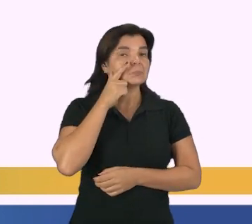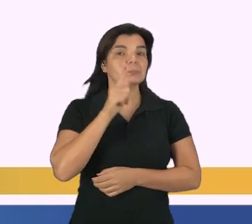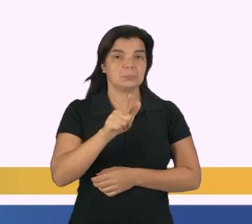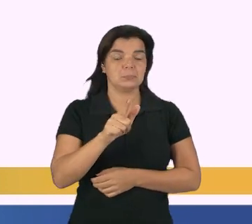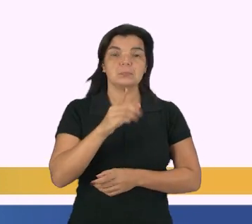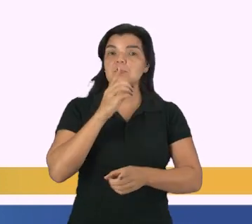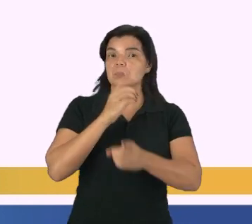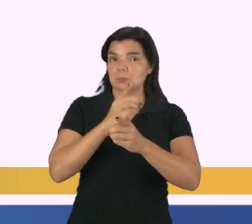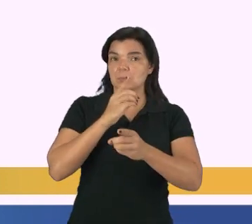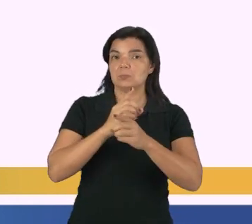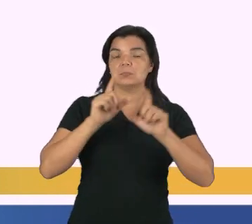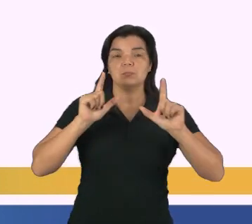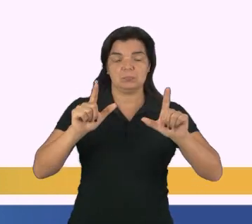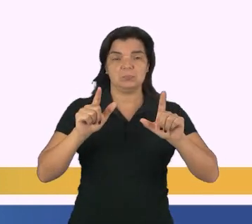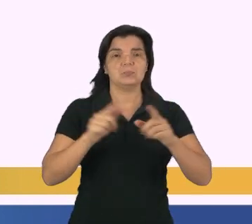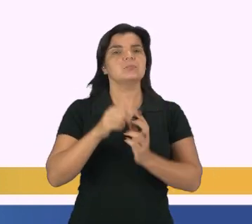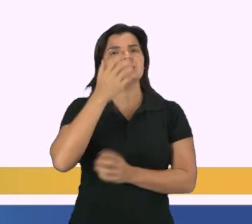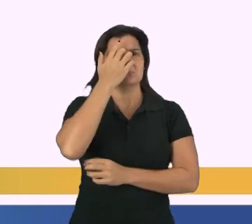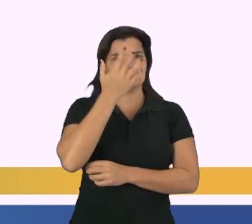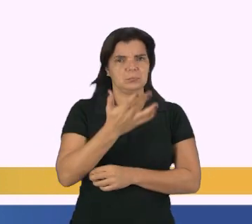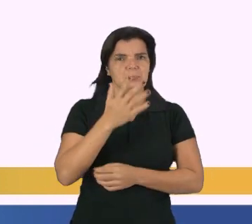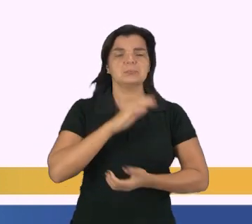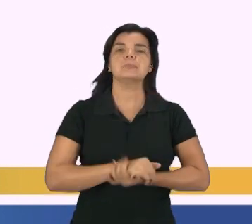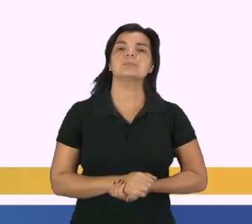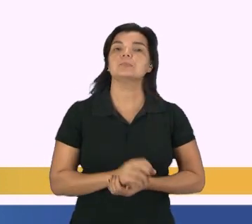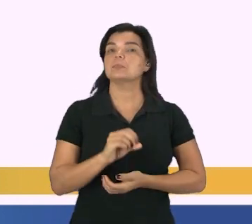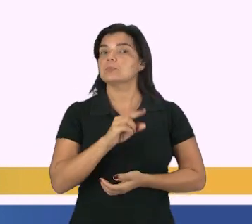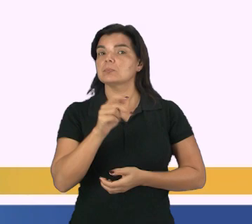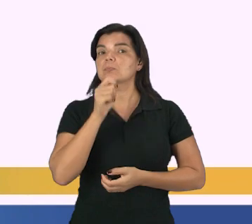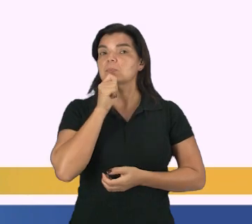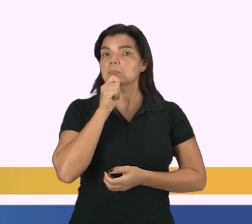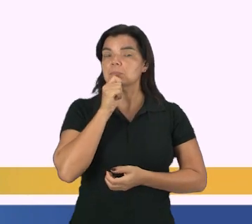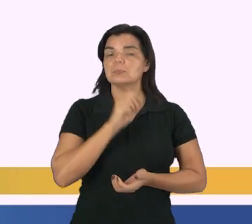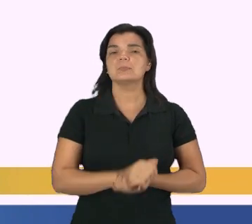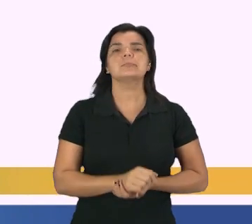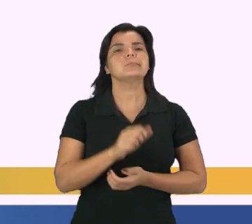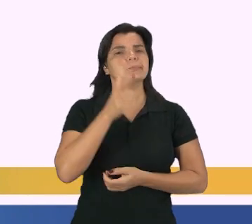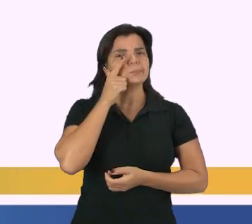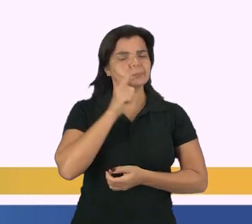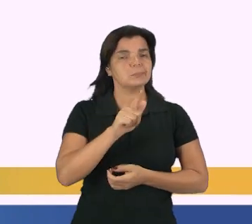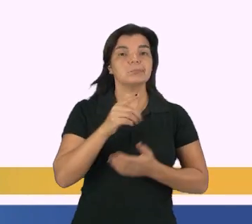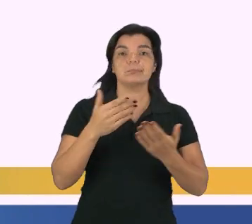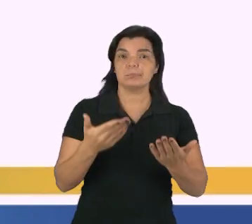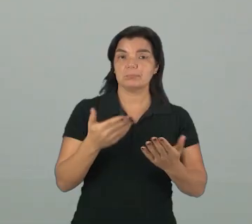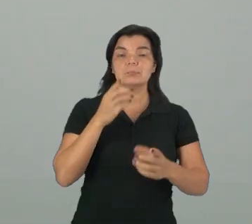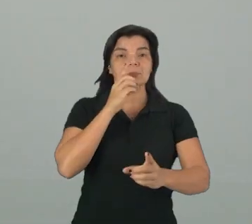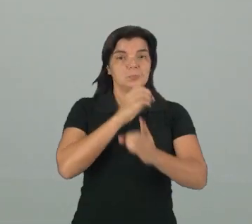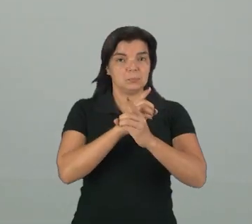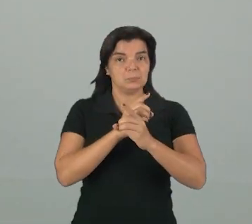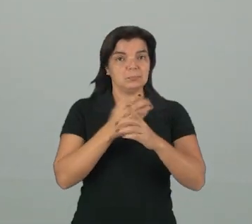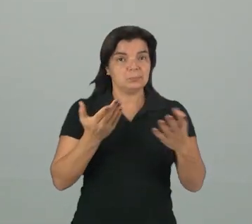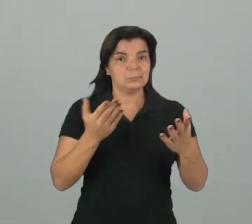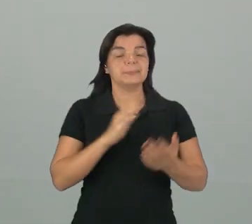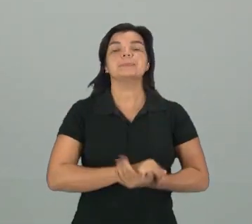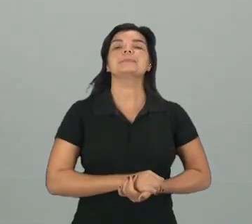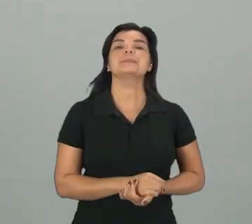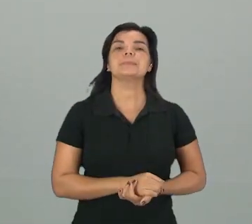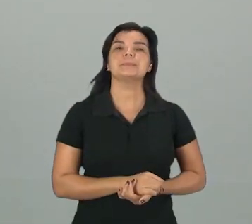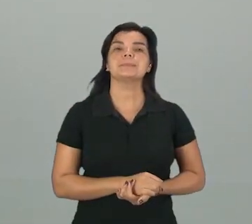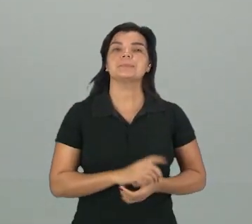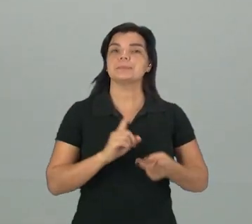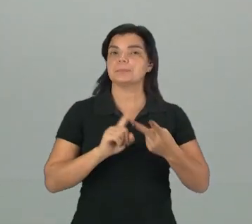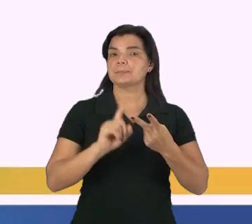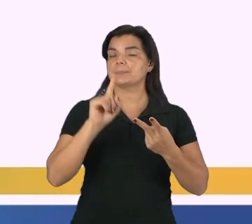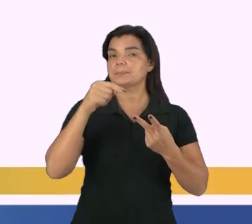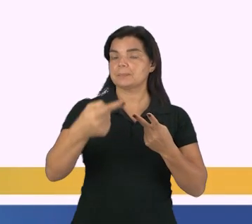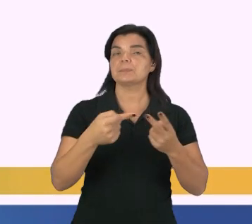conseguiriam localizar essa placa com facilidade? Ou ainda, será que conseguiriam pelo menos encontrá-la? Muito bem, vamos ver a